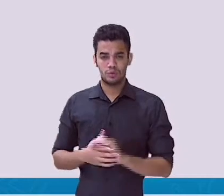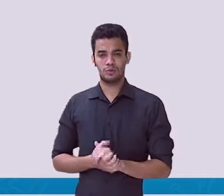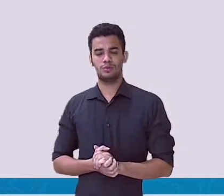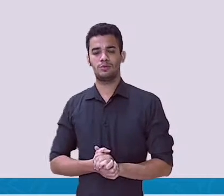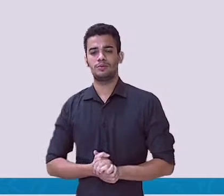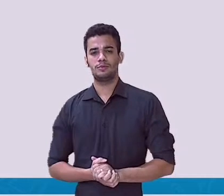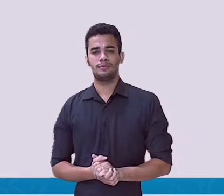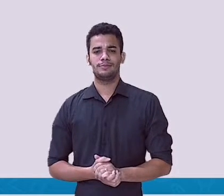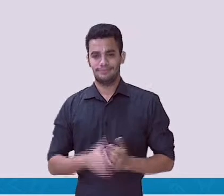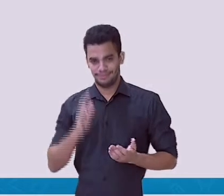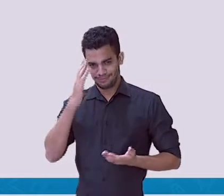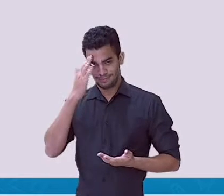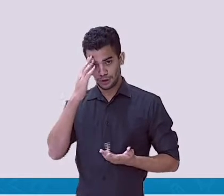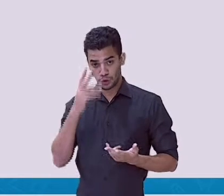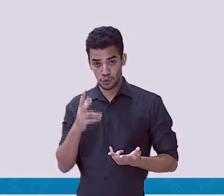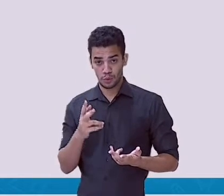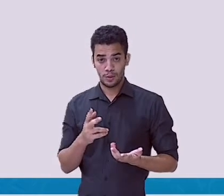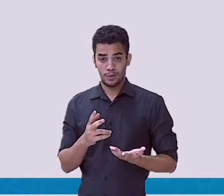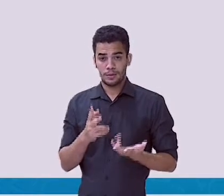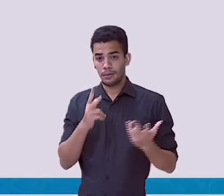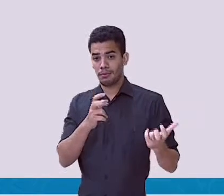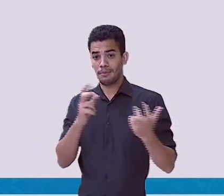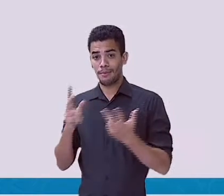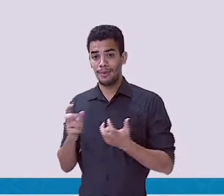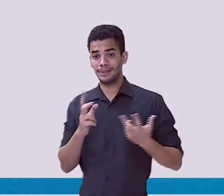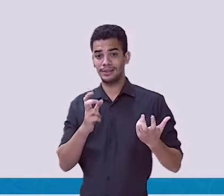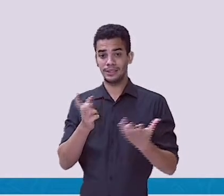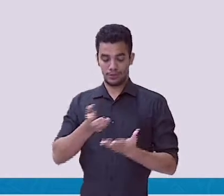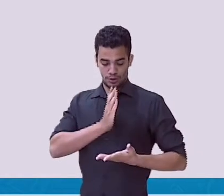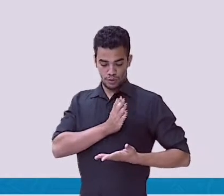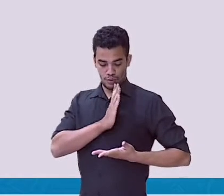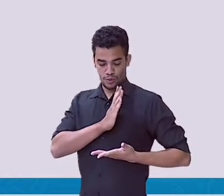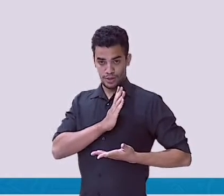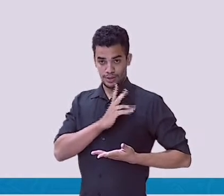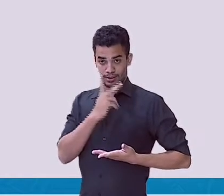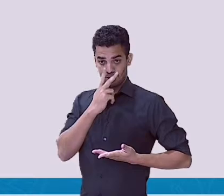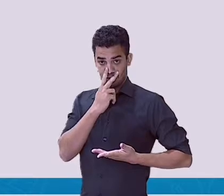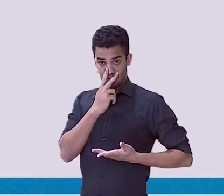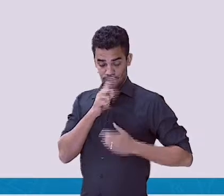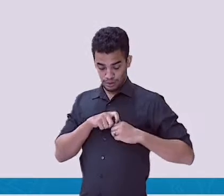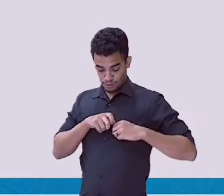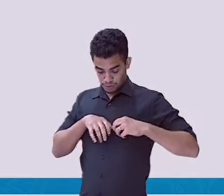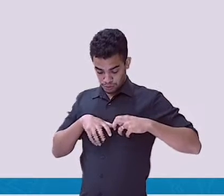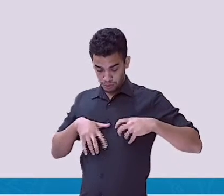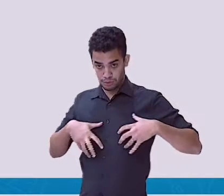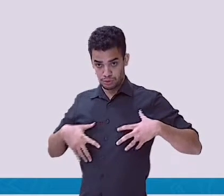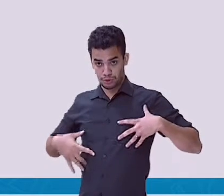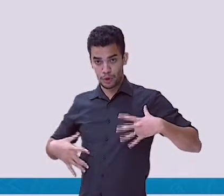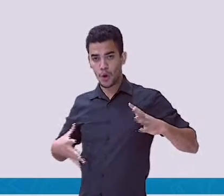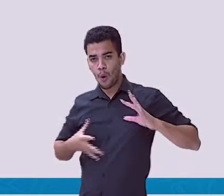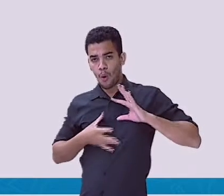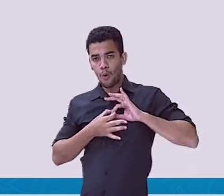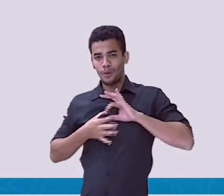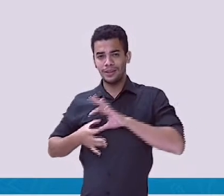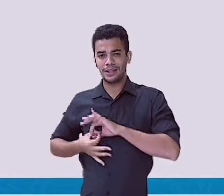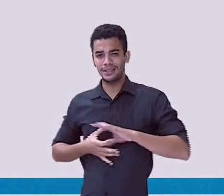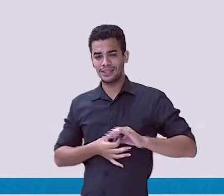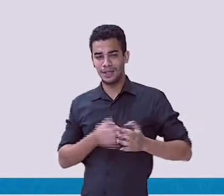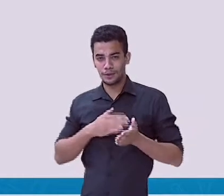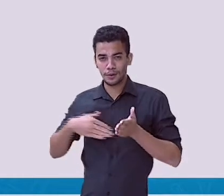dos mais variados calibres, dos mais variados tamanhos, espessuras. E aí? Quem são os